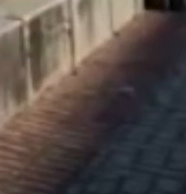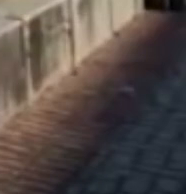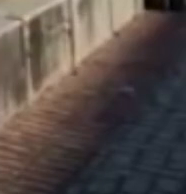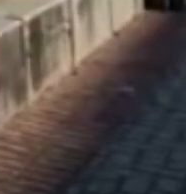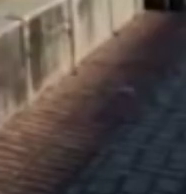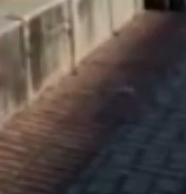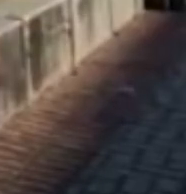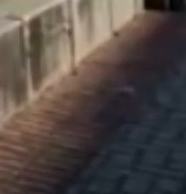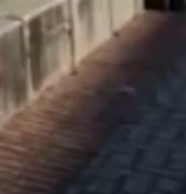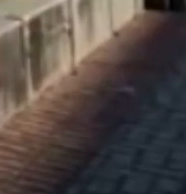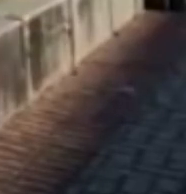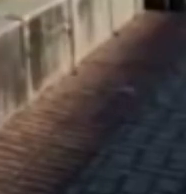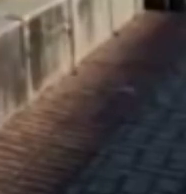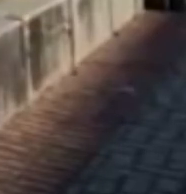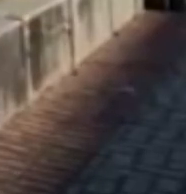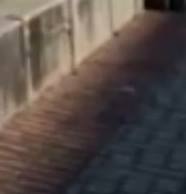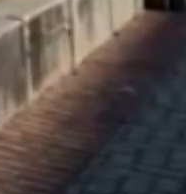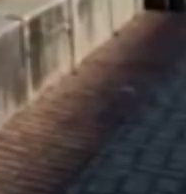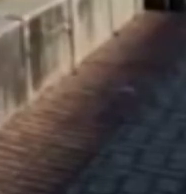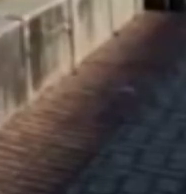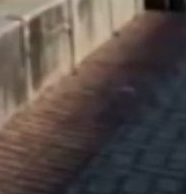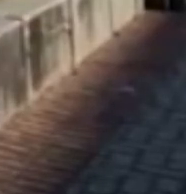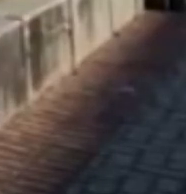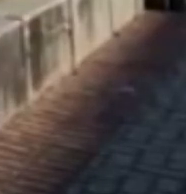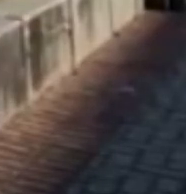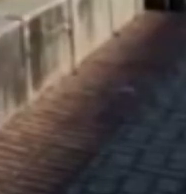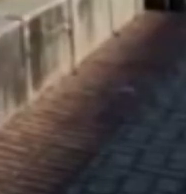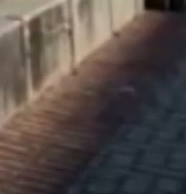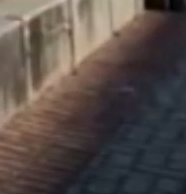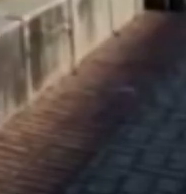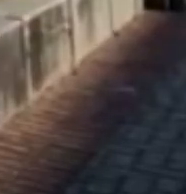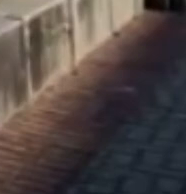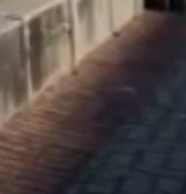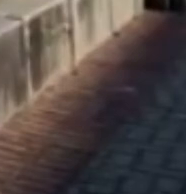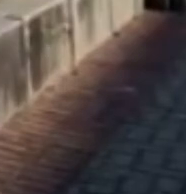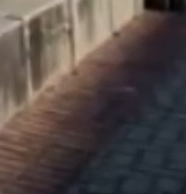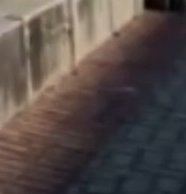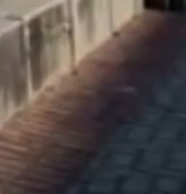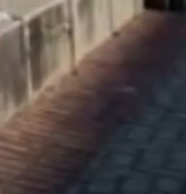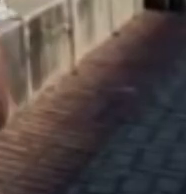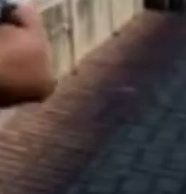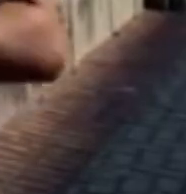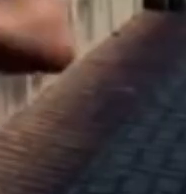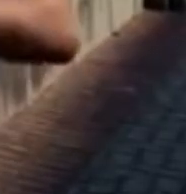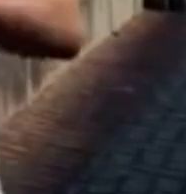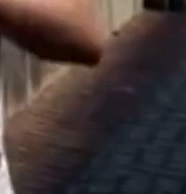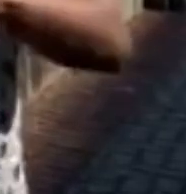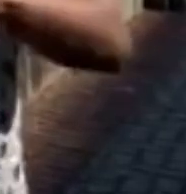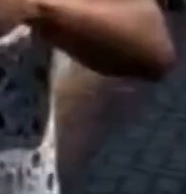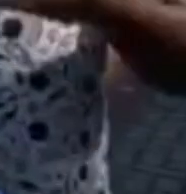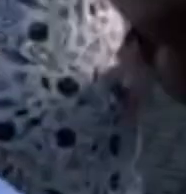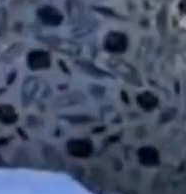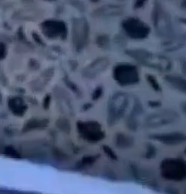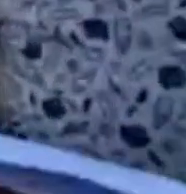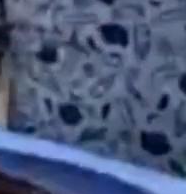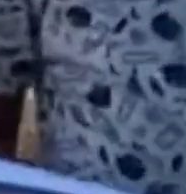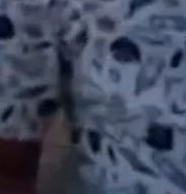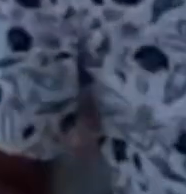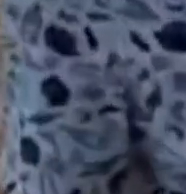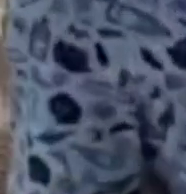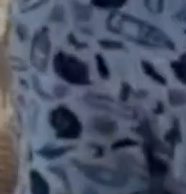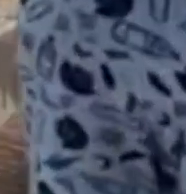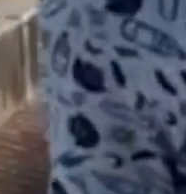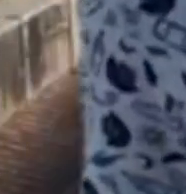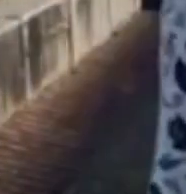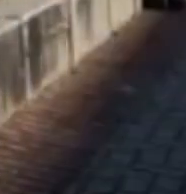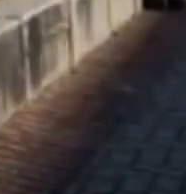a literatura com caráter de engajamento social. Para encerrar esses versos de Um Cão Sem Plumas,